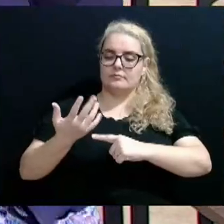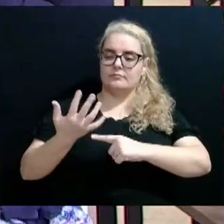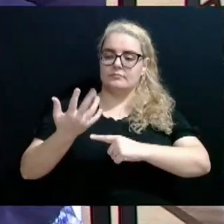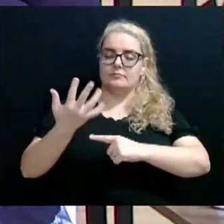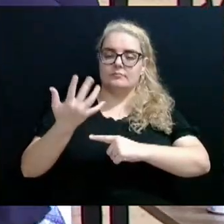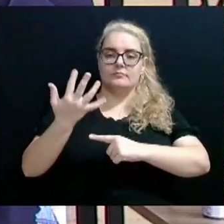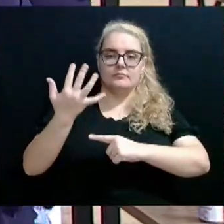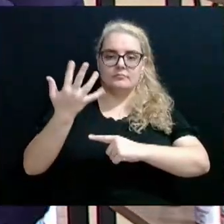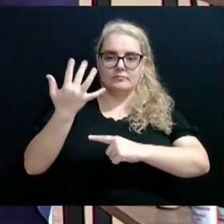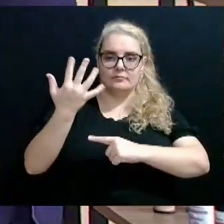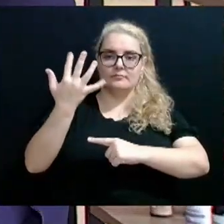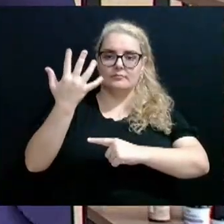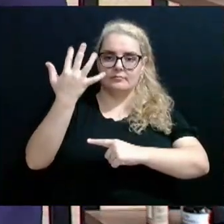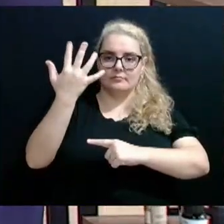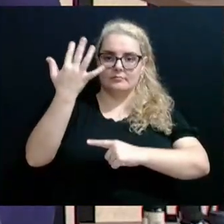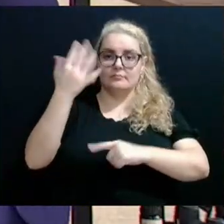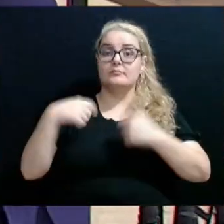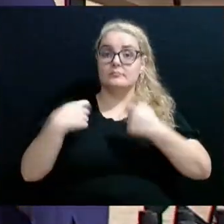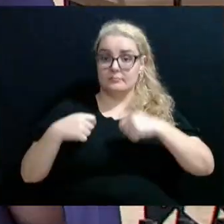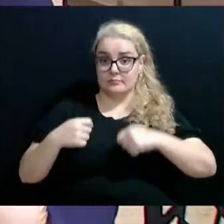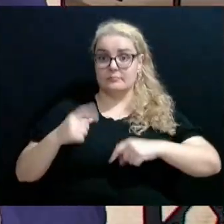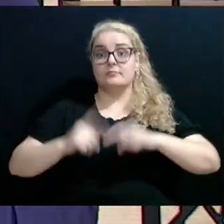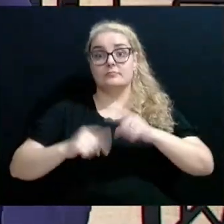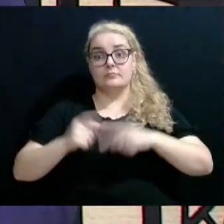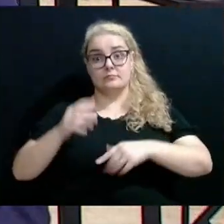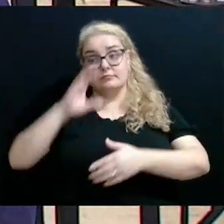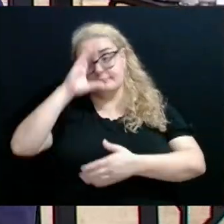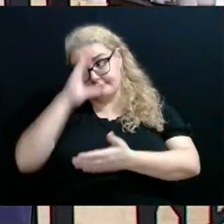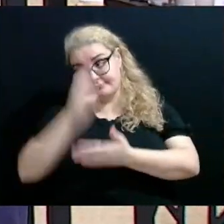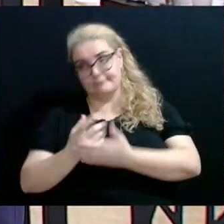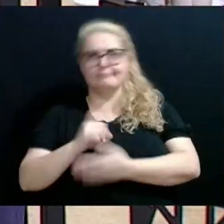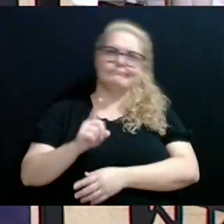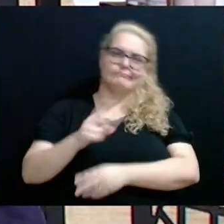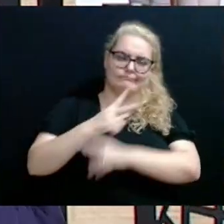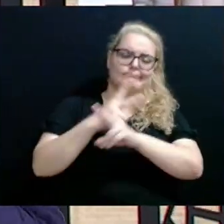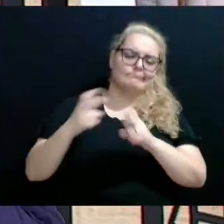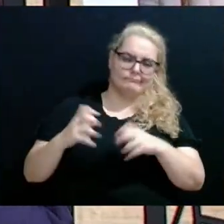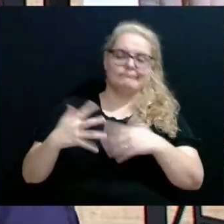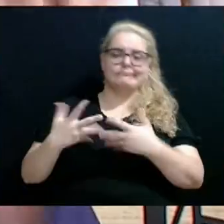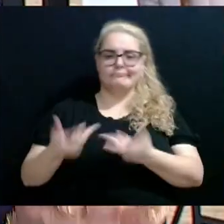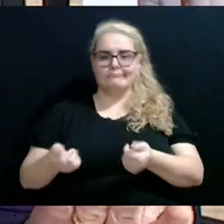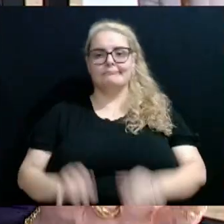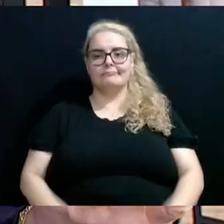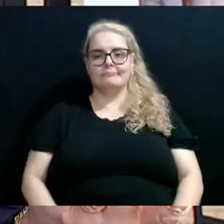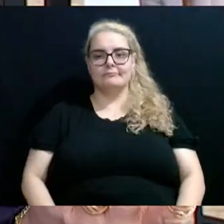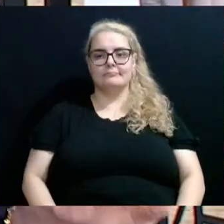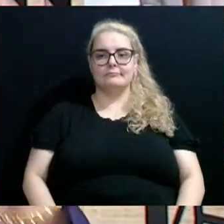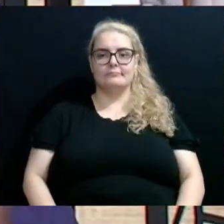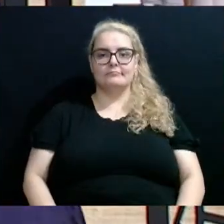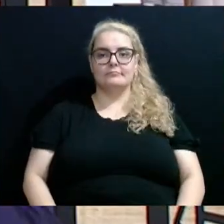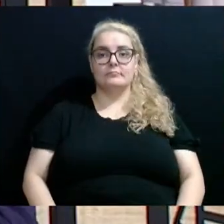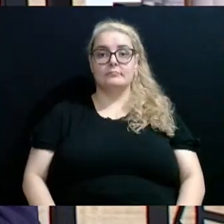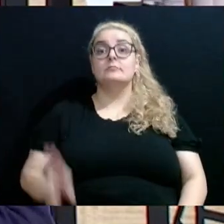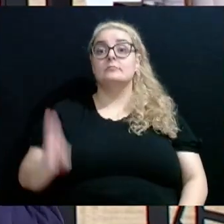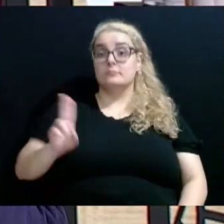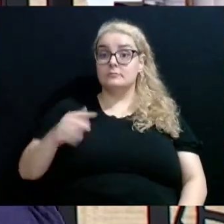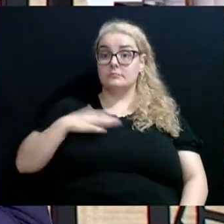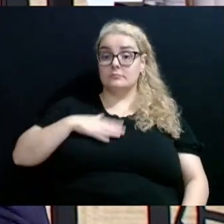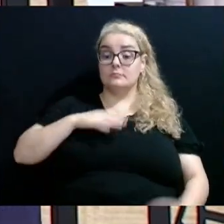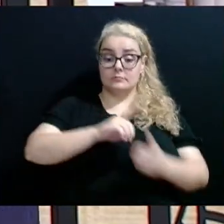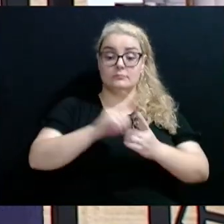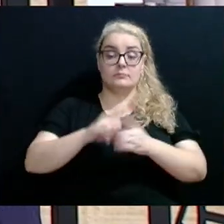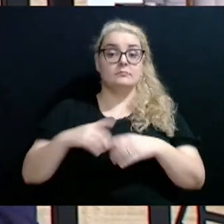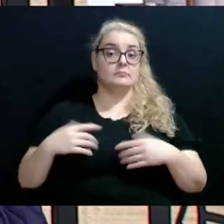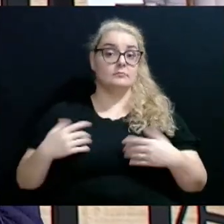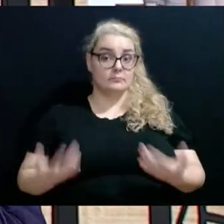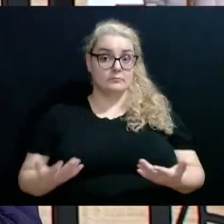incensos. Eu precisava de um produto de confiança, que não fosse tóxico e tudo mais, para eu poder utilizar nos meus atendimentos. Então, eu